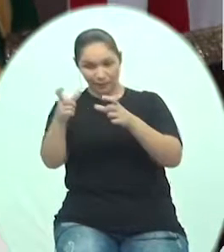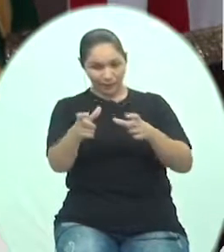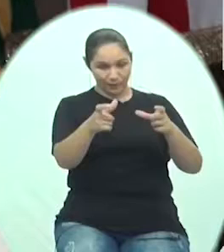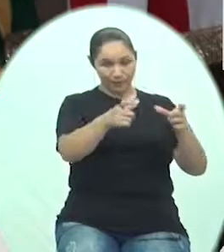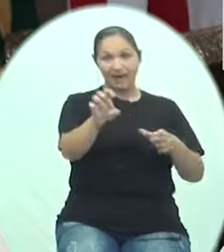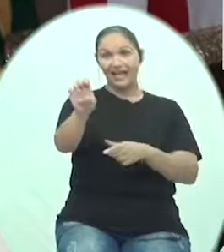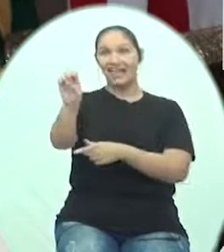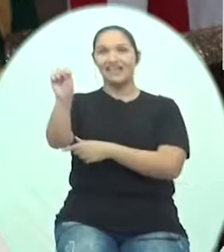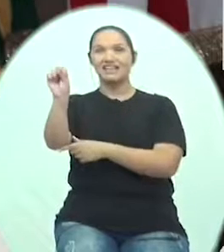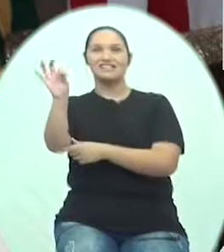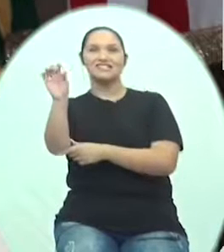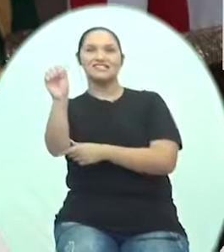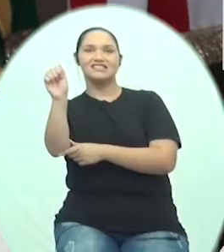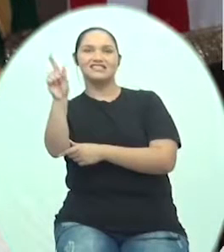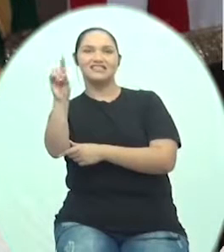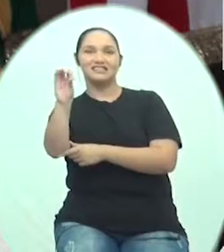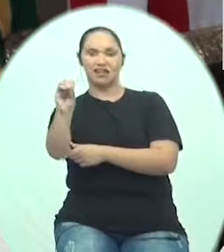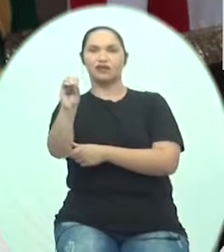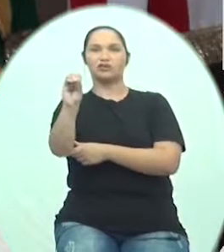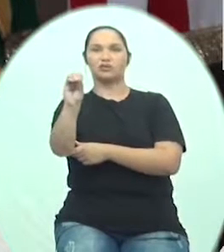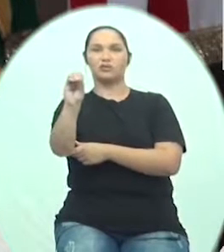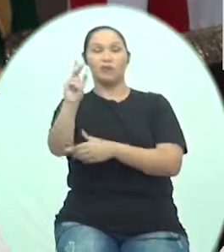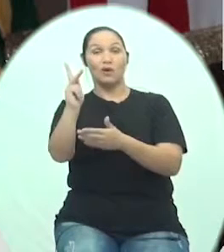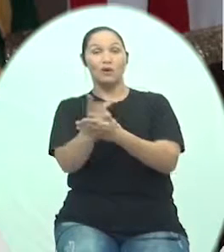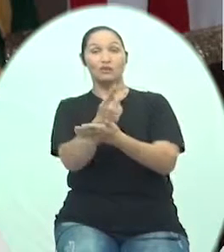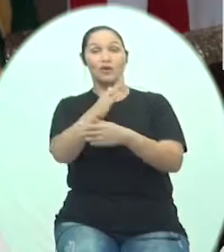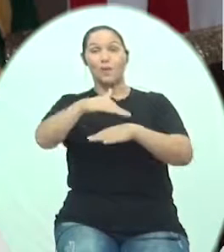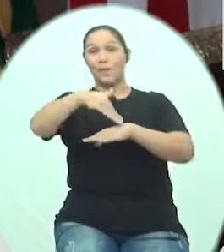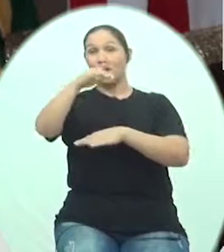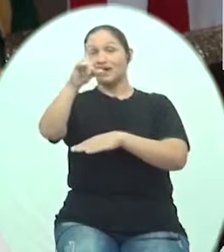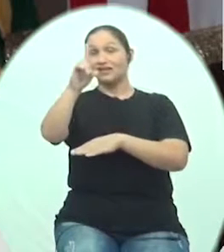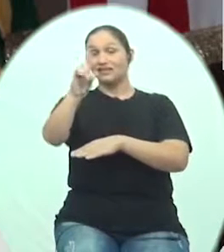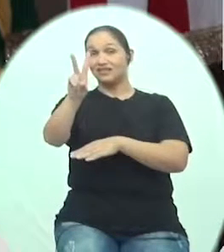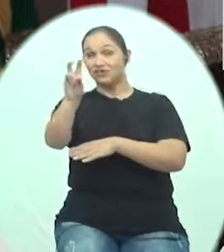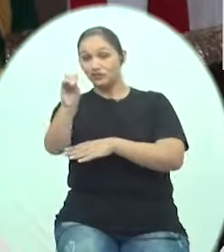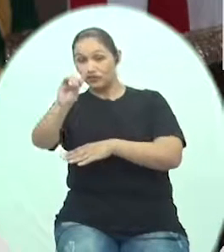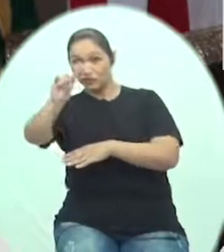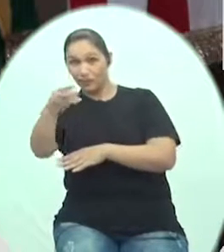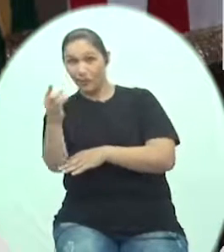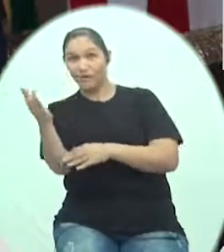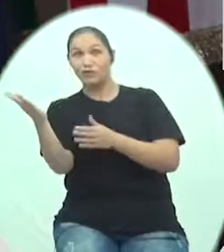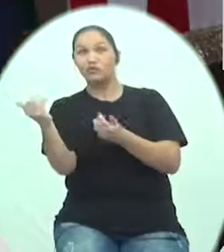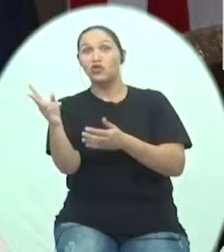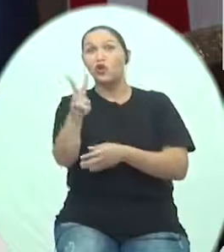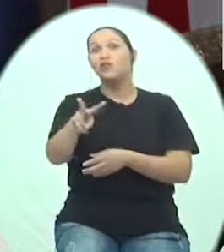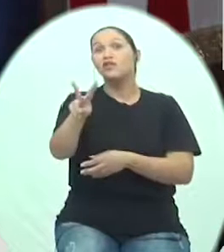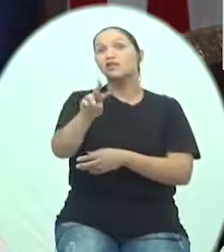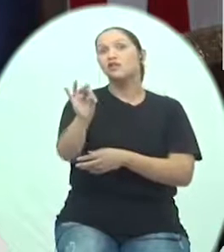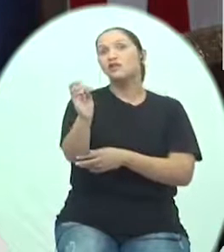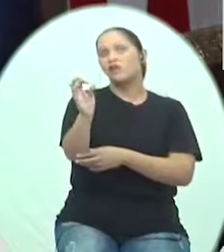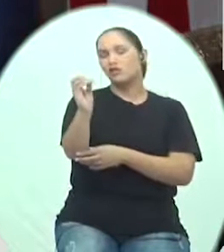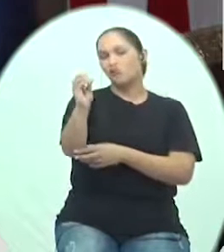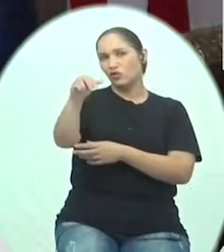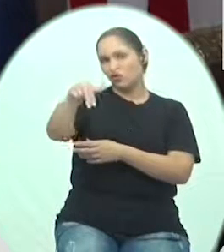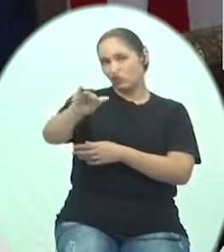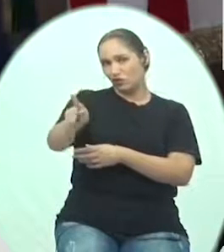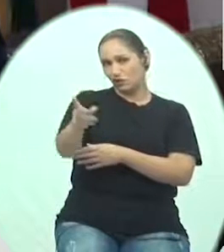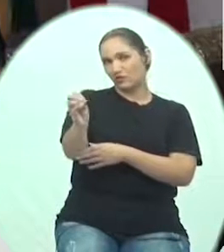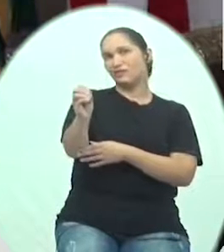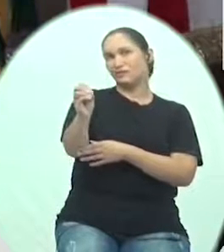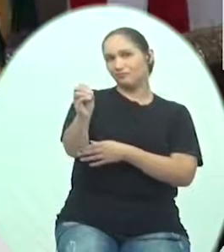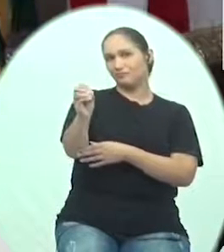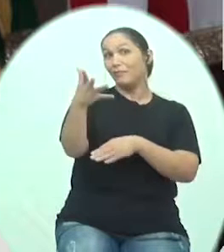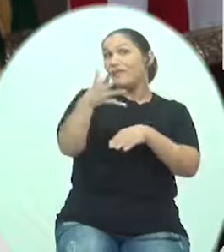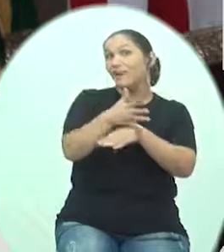120.000 jovens Vereador Toninho não é fácil hoje a juventude se interessar